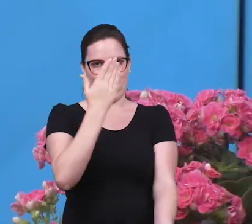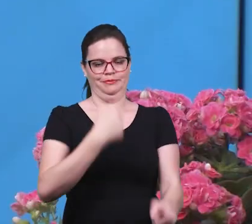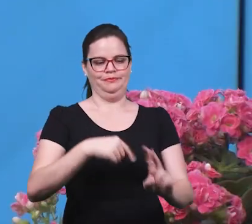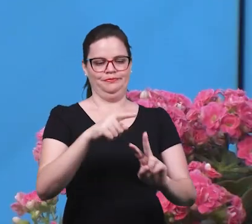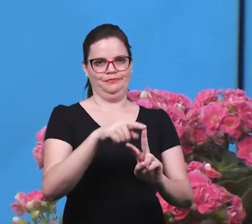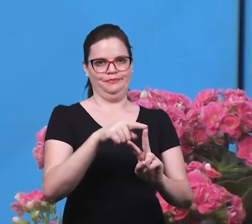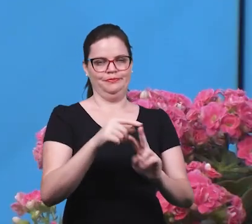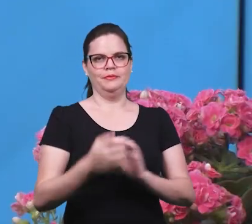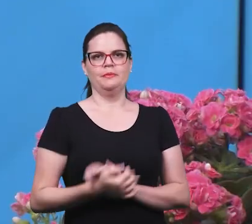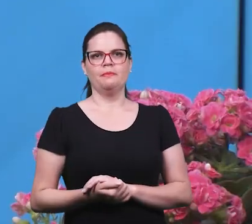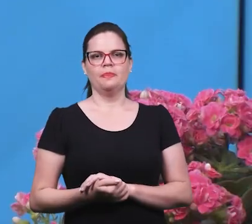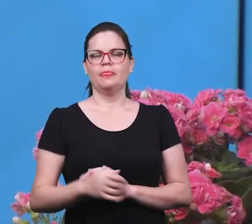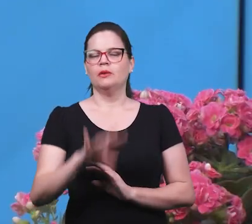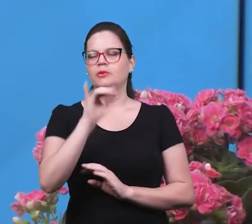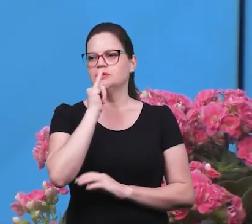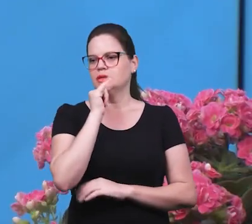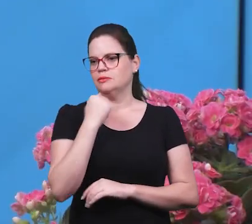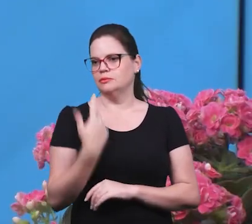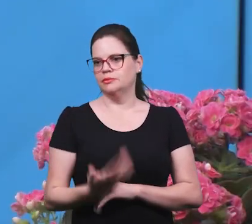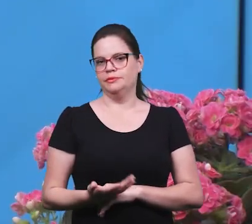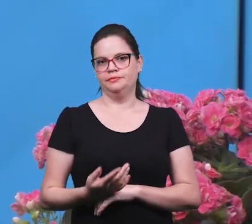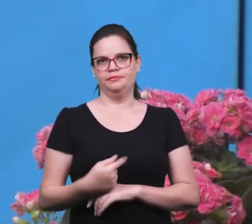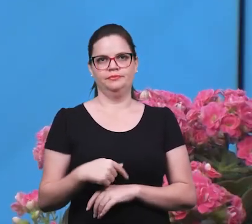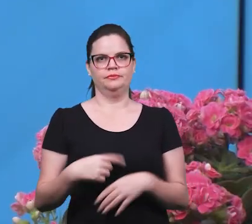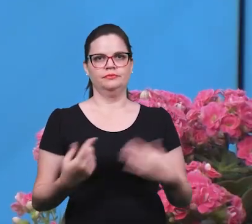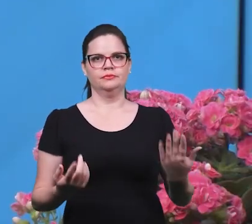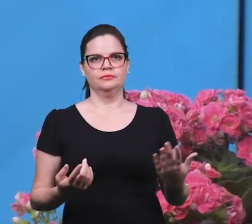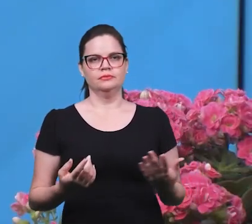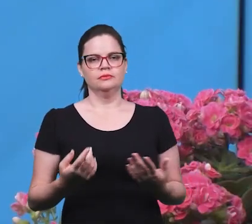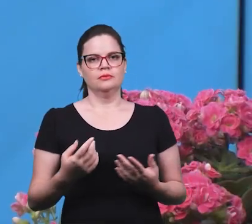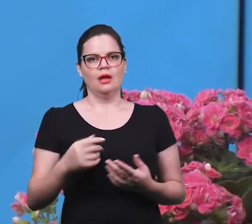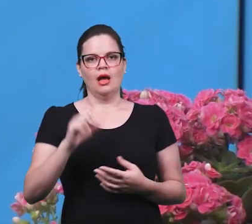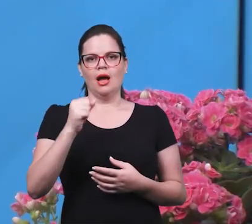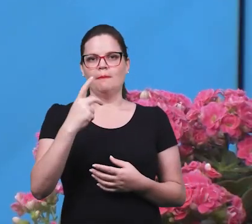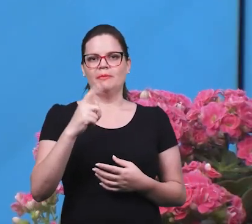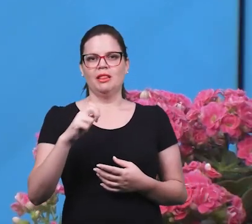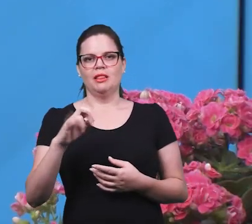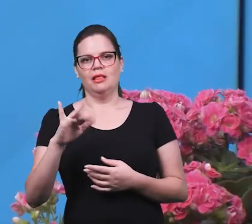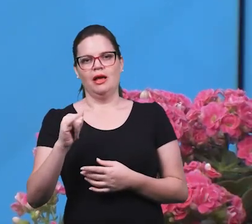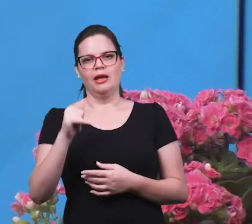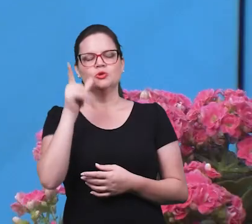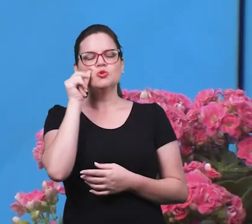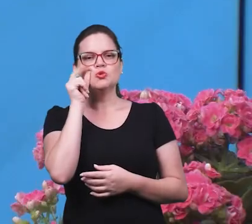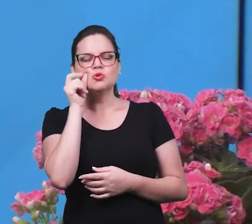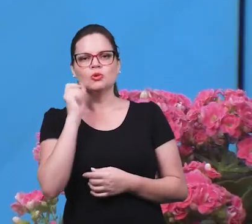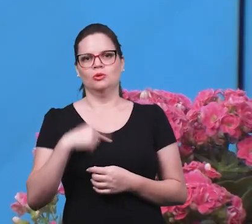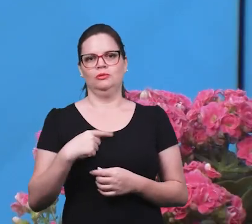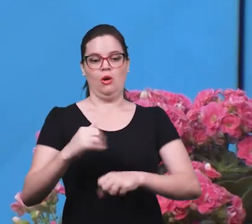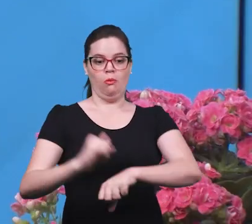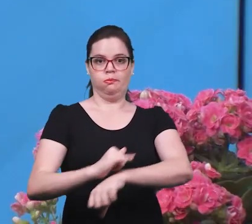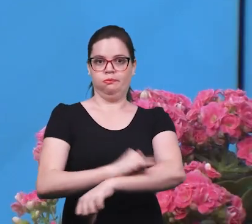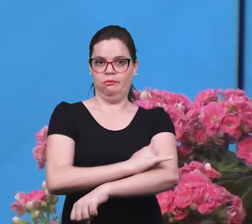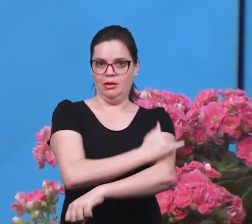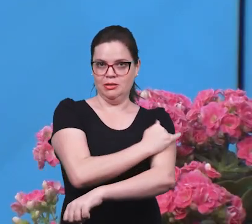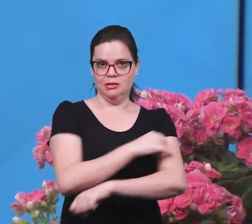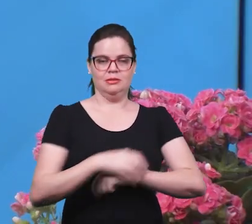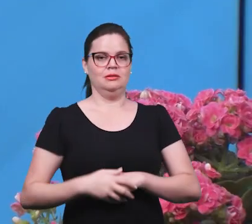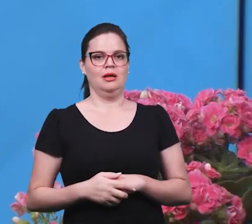Então, ali tem outros problemas, por exemplo, apneia do sono, obesidade,